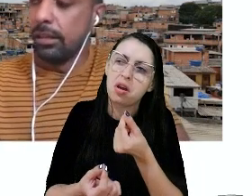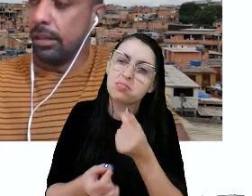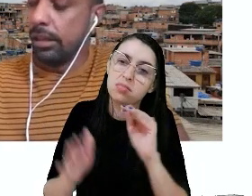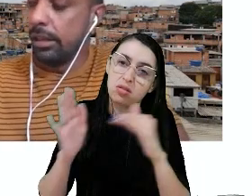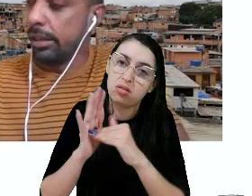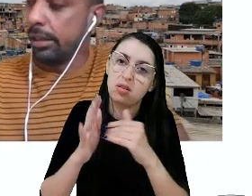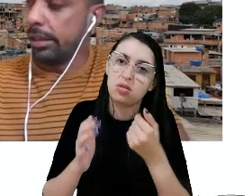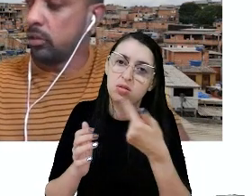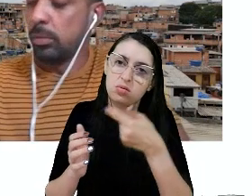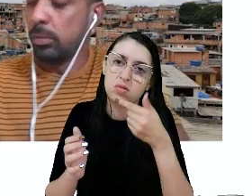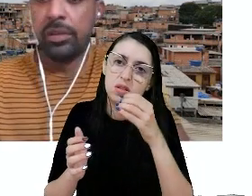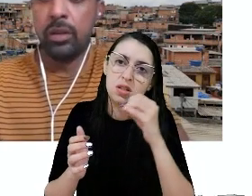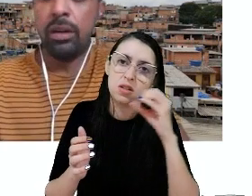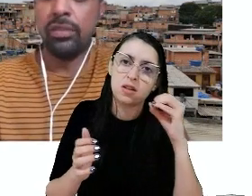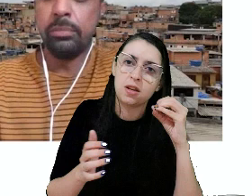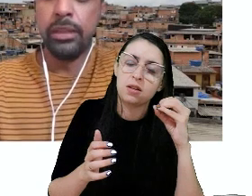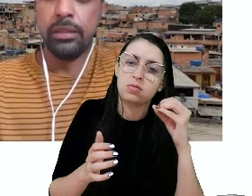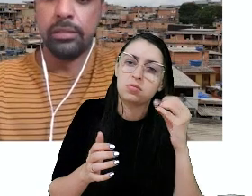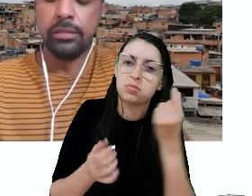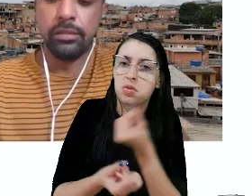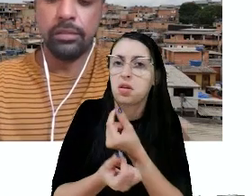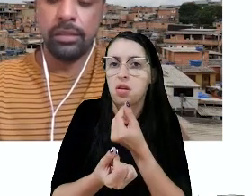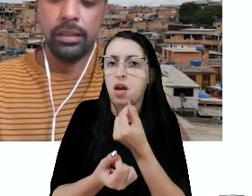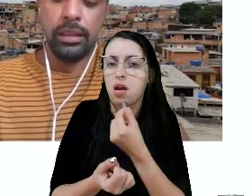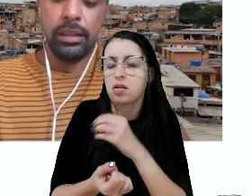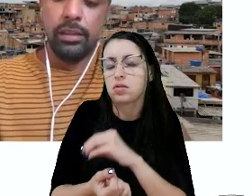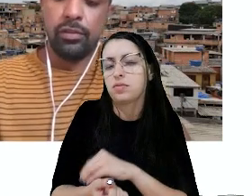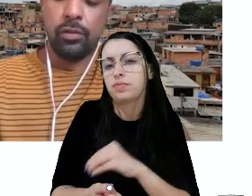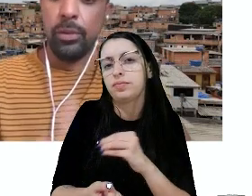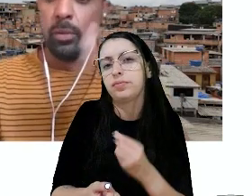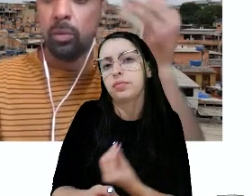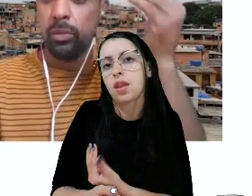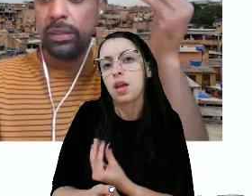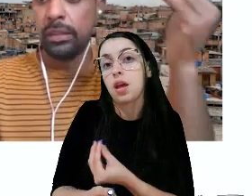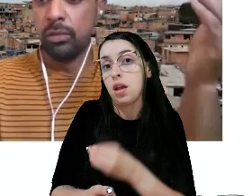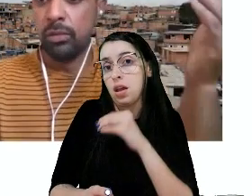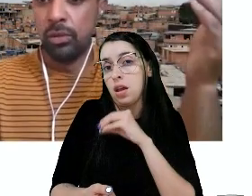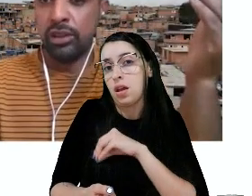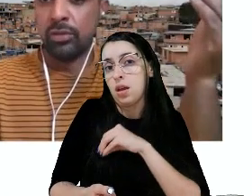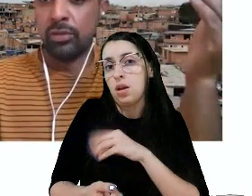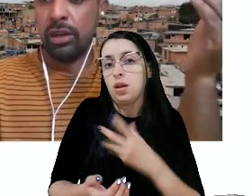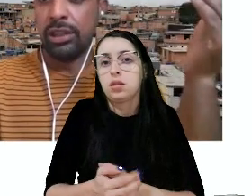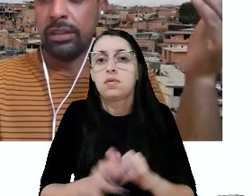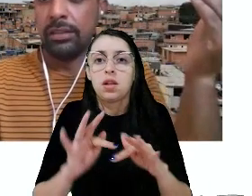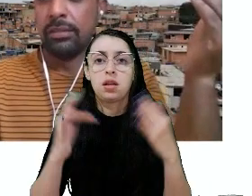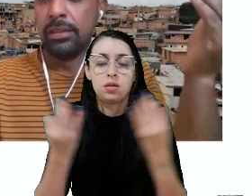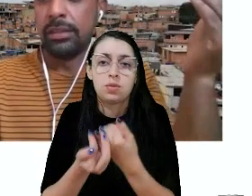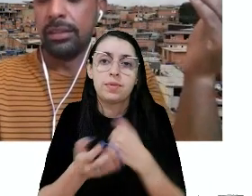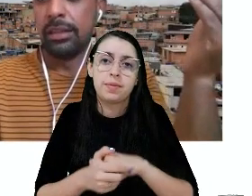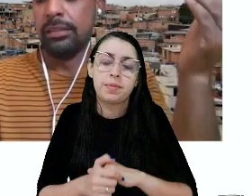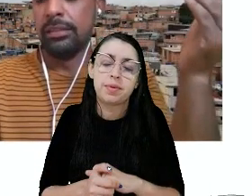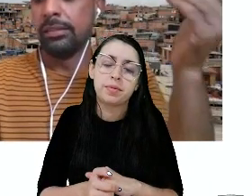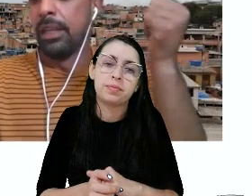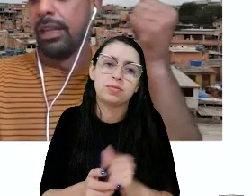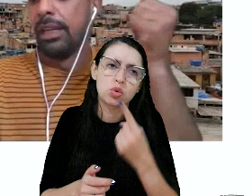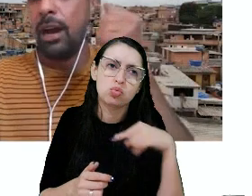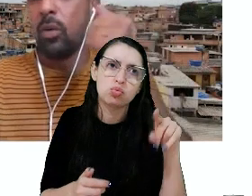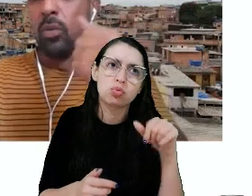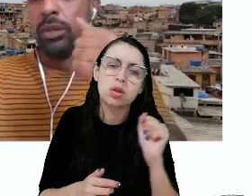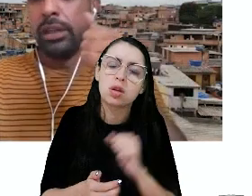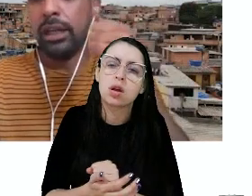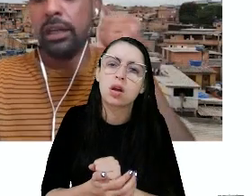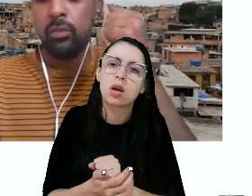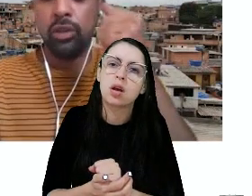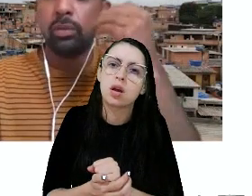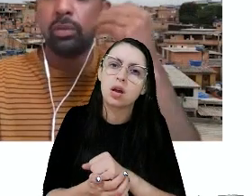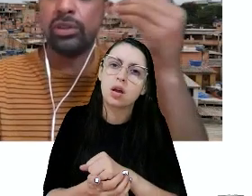consegue sobreviver com a família, né? Fui para o sertão do Rio Grande do Norte há 3 semanas atrás, e